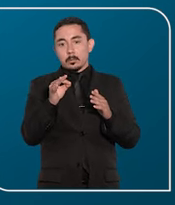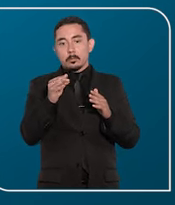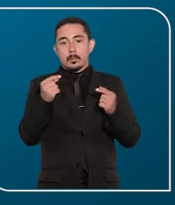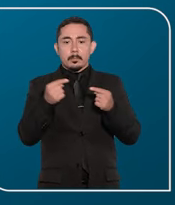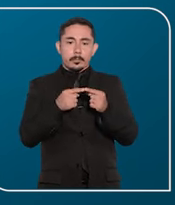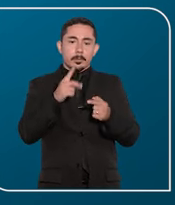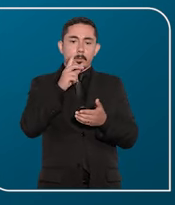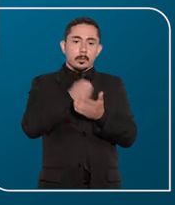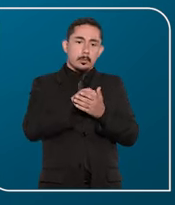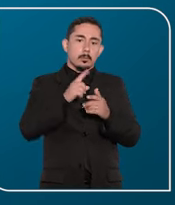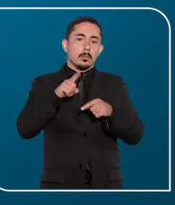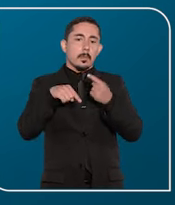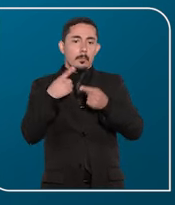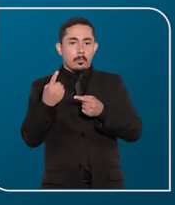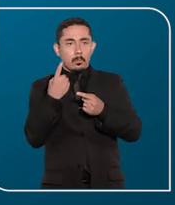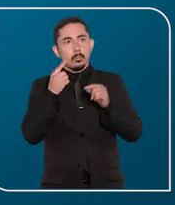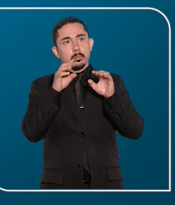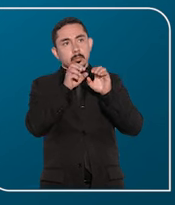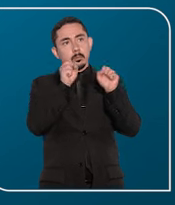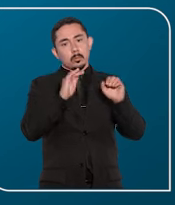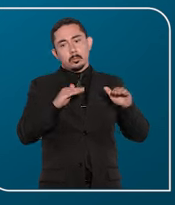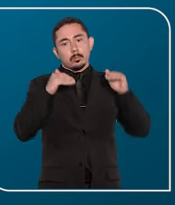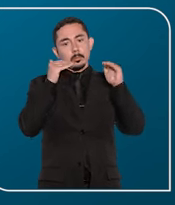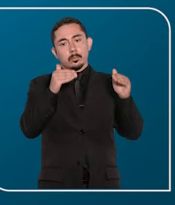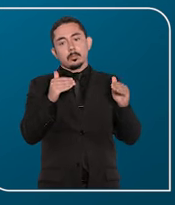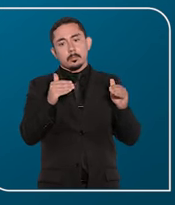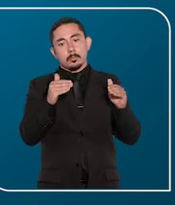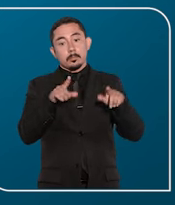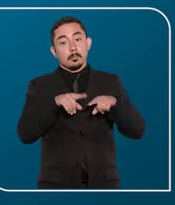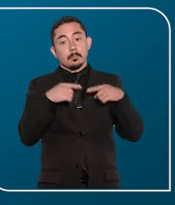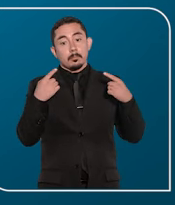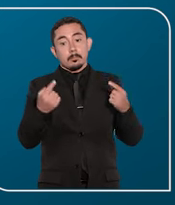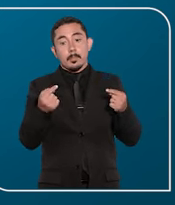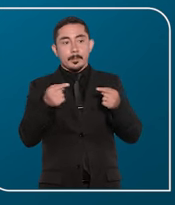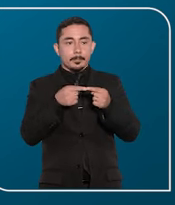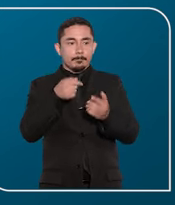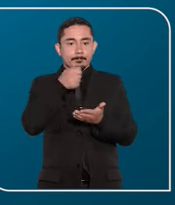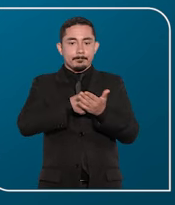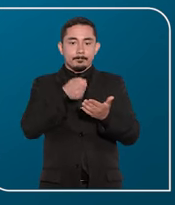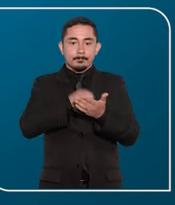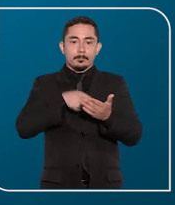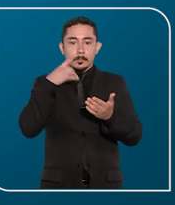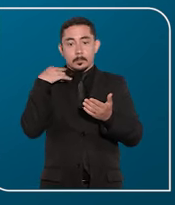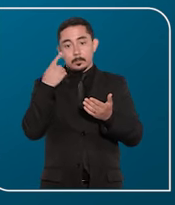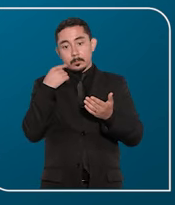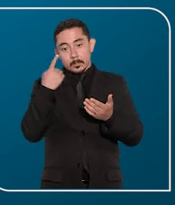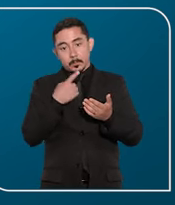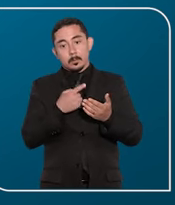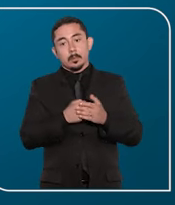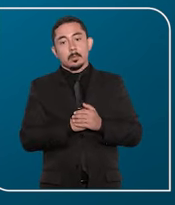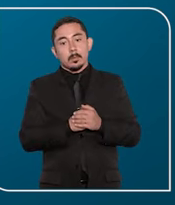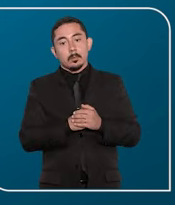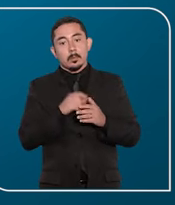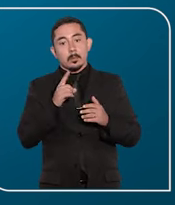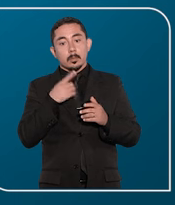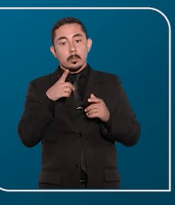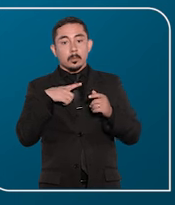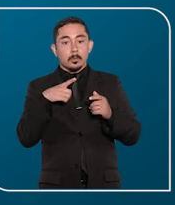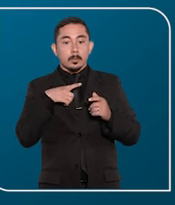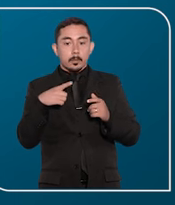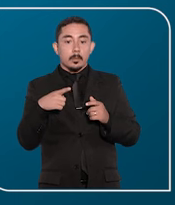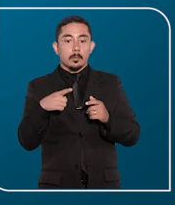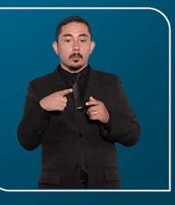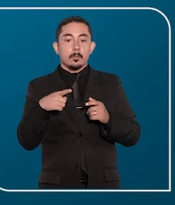eram cassadas pelos tribunais superiores, mas que exigiam dos advogados esse tipo de postura, de ter que recorrer para fazer com que a